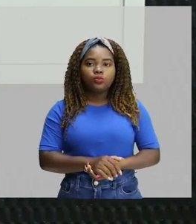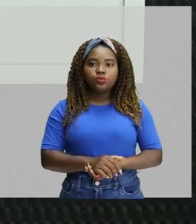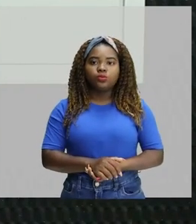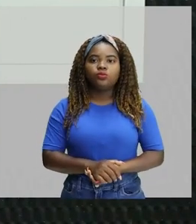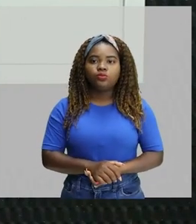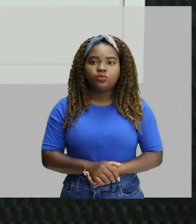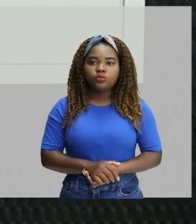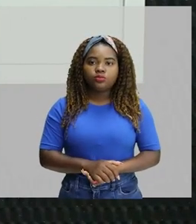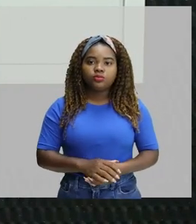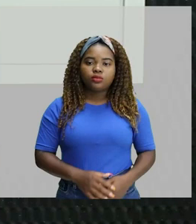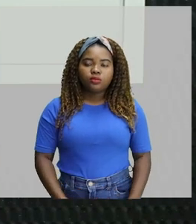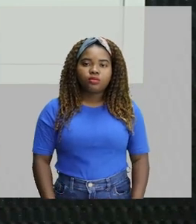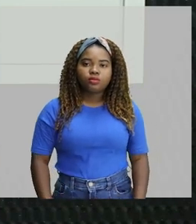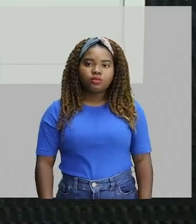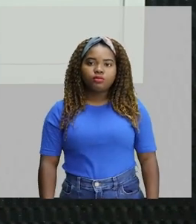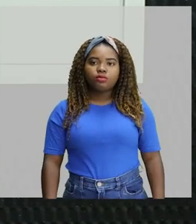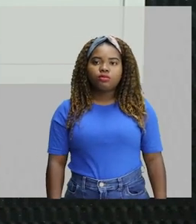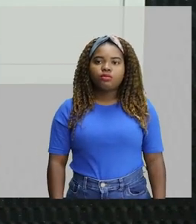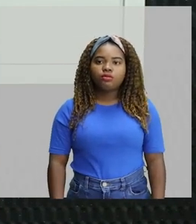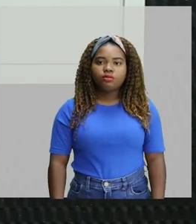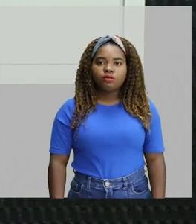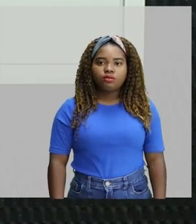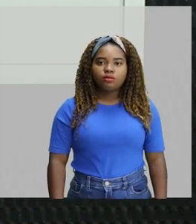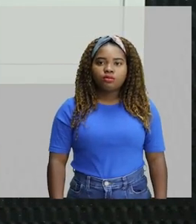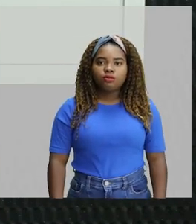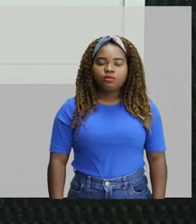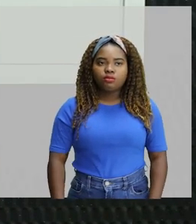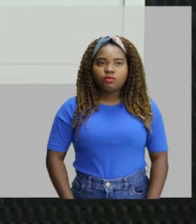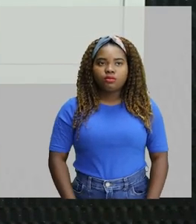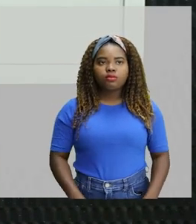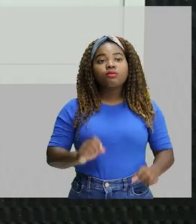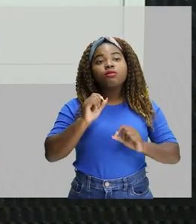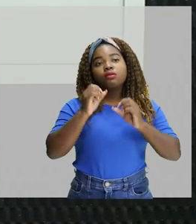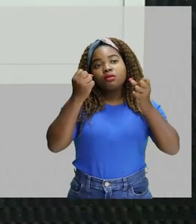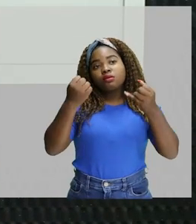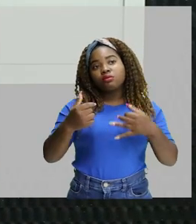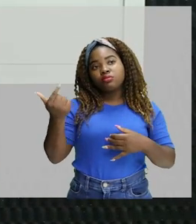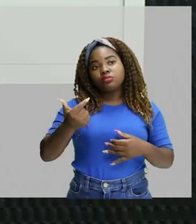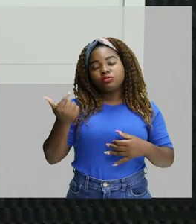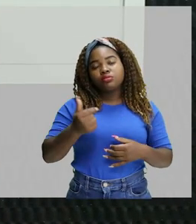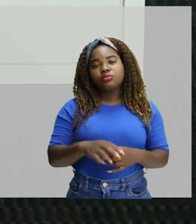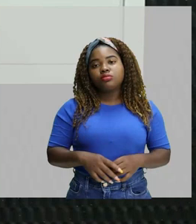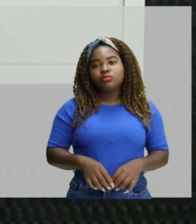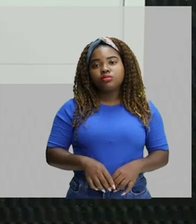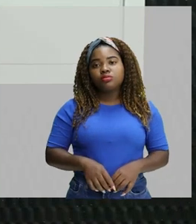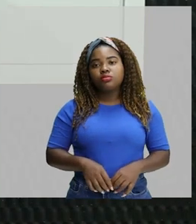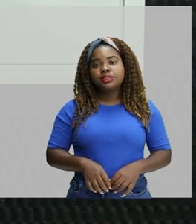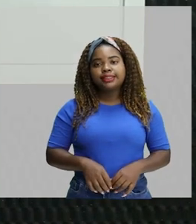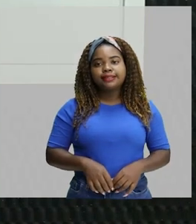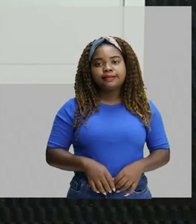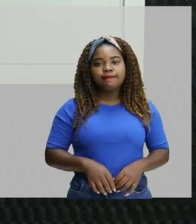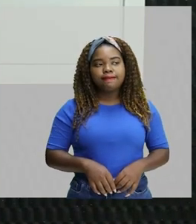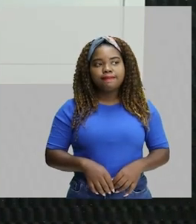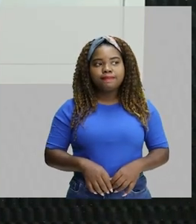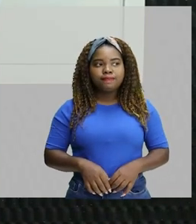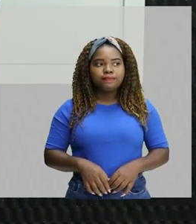lista certo olha só que que diz aqui a nossa segunda questão a na divisão de